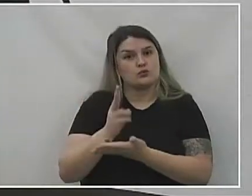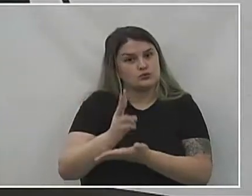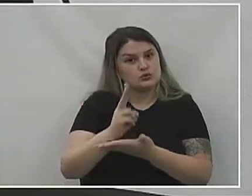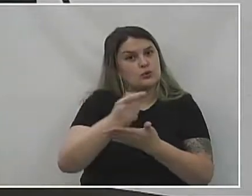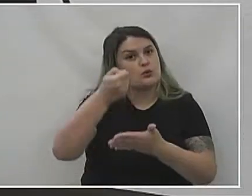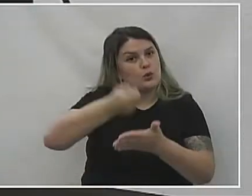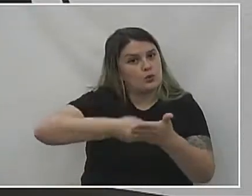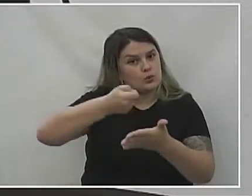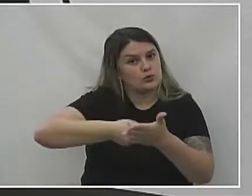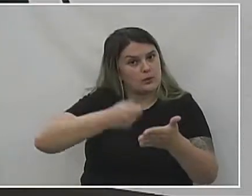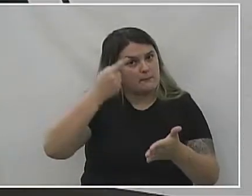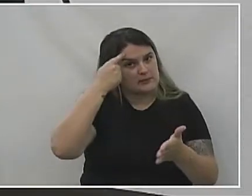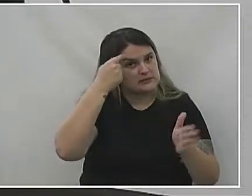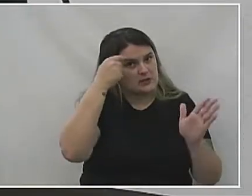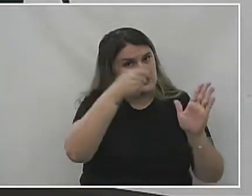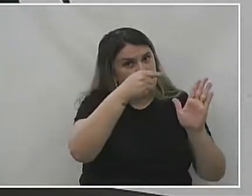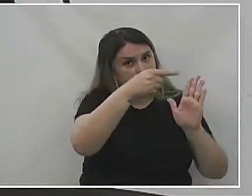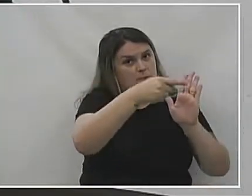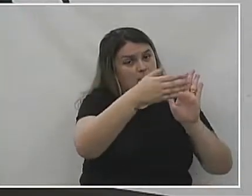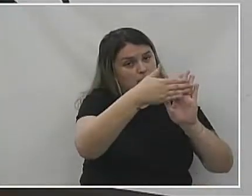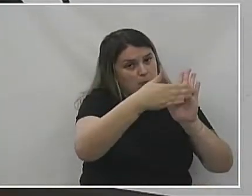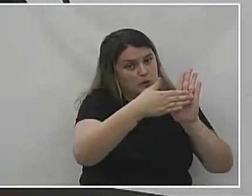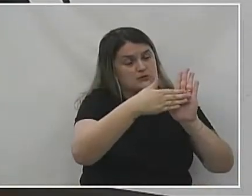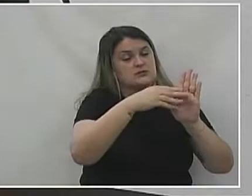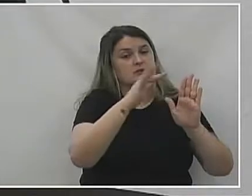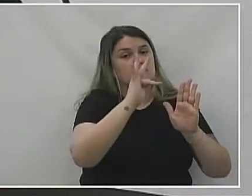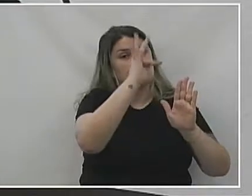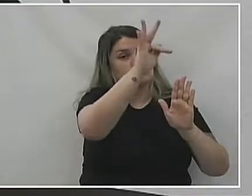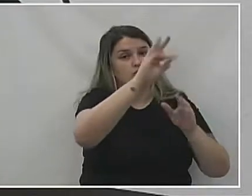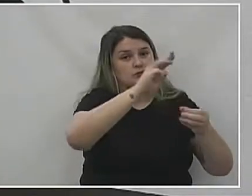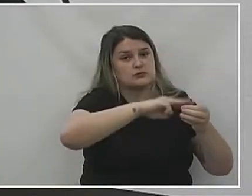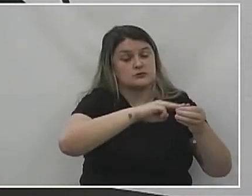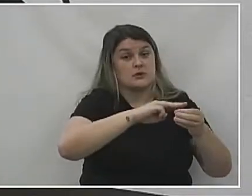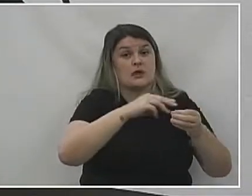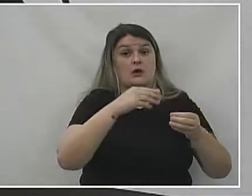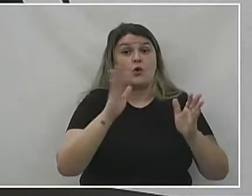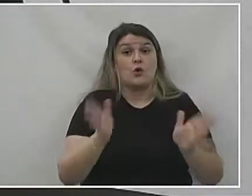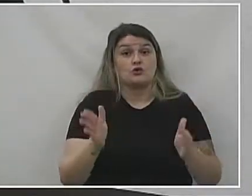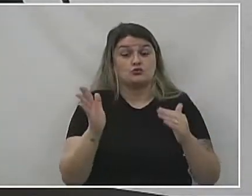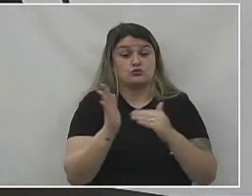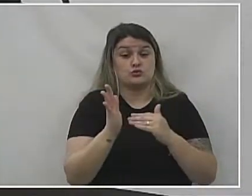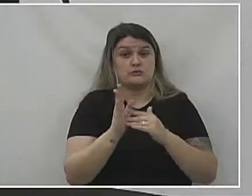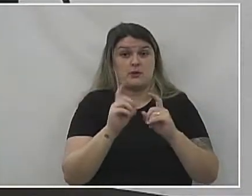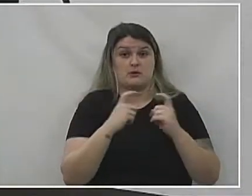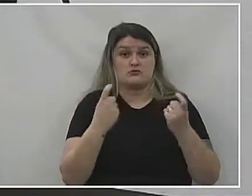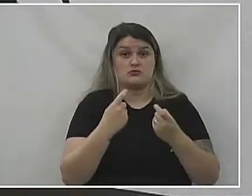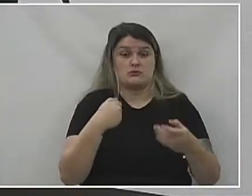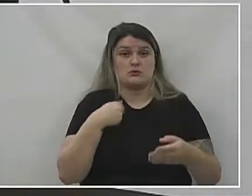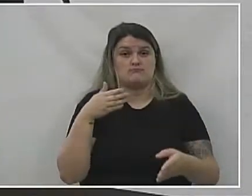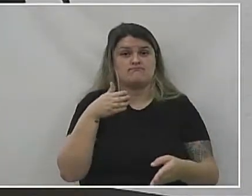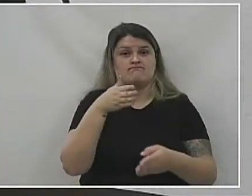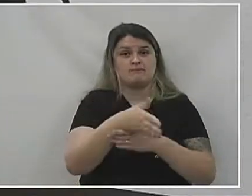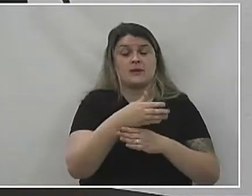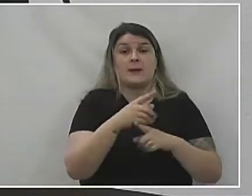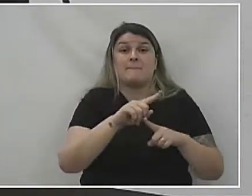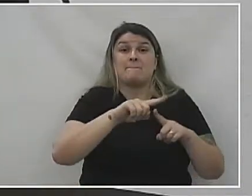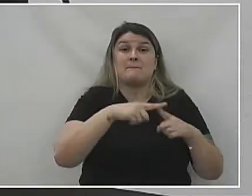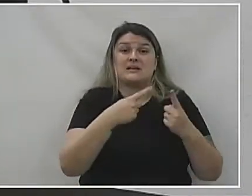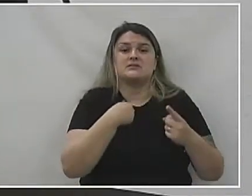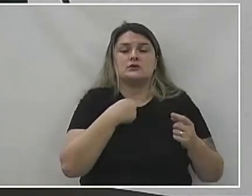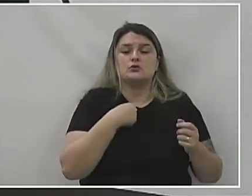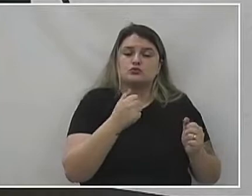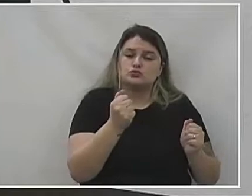continue a sua luta e pelo plano diretor eu não estarei mais aqui nessa casa mas e junto com a população